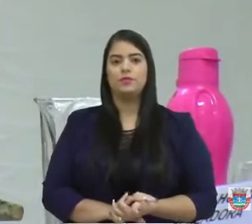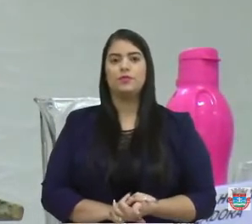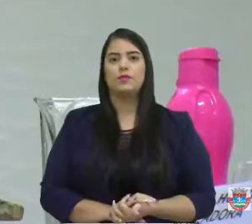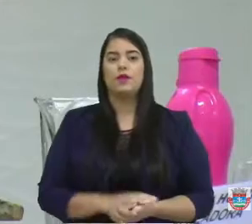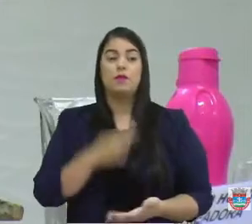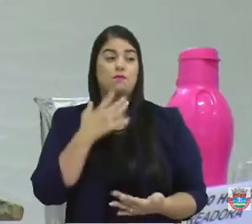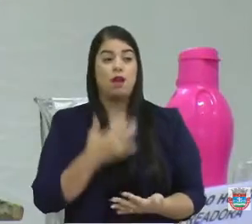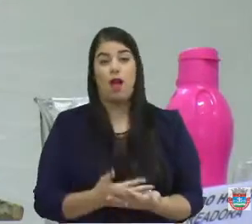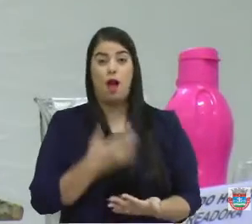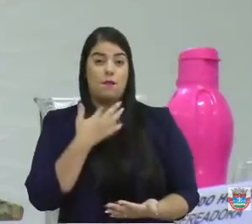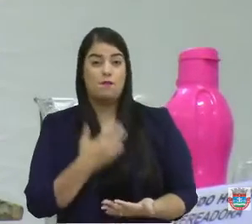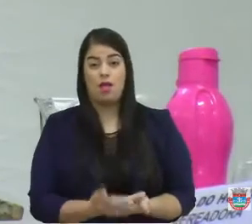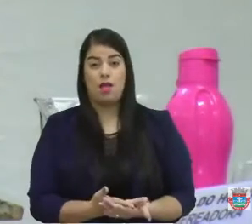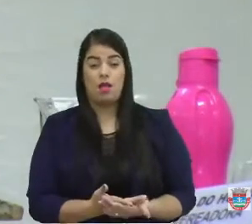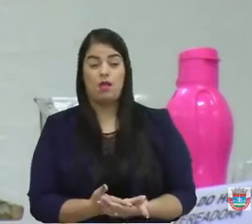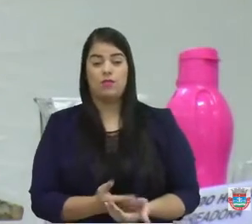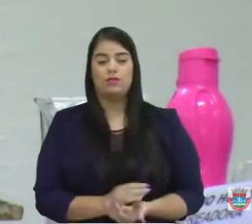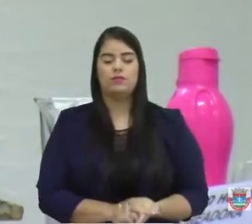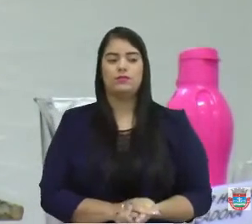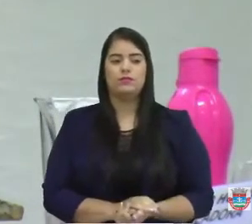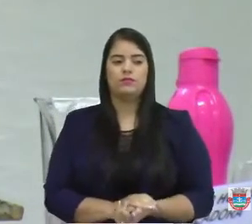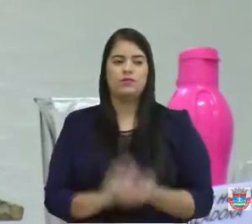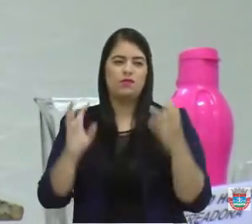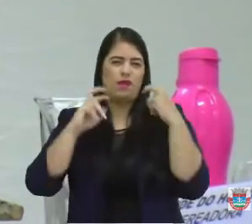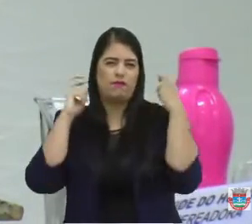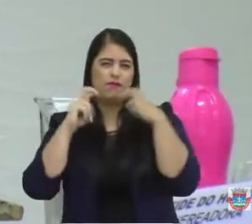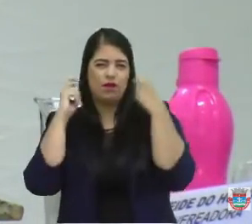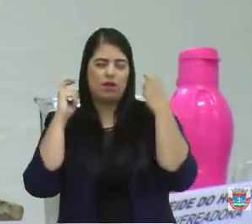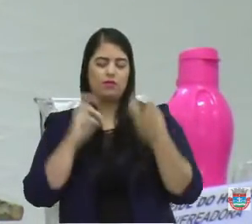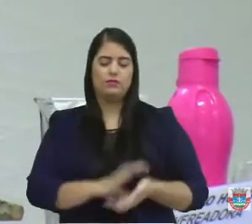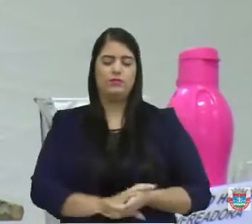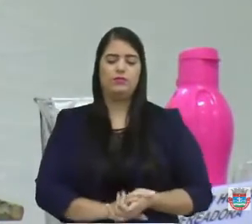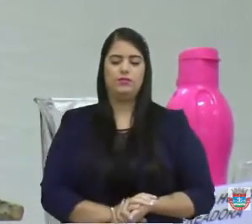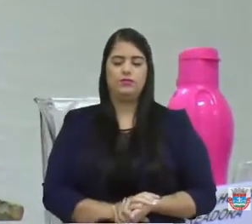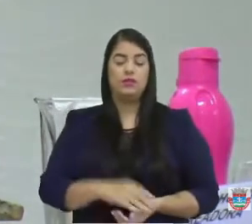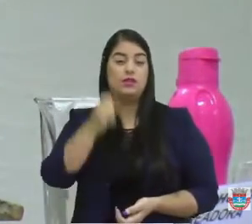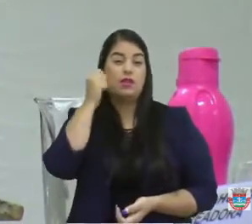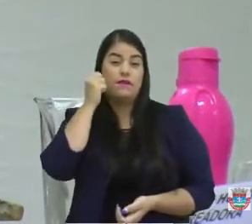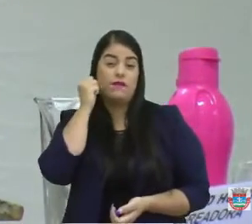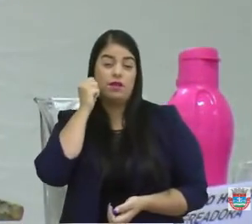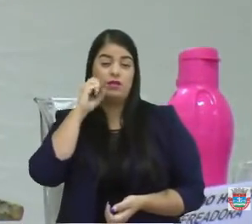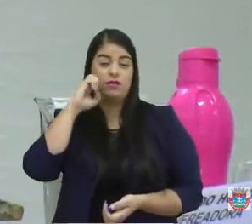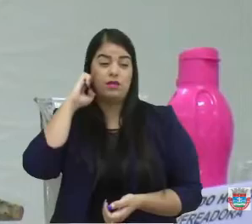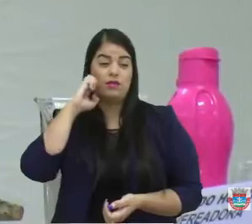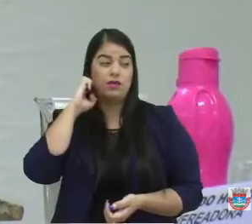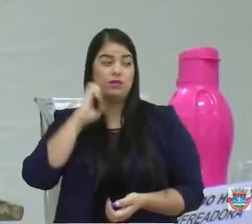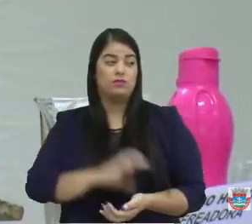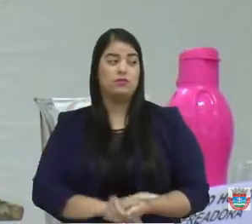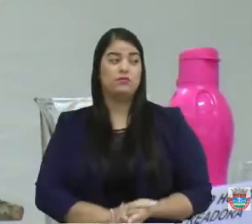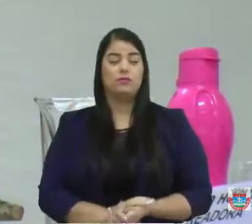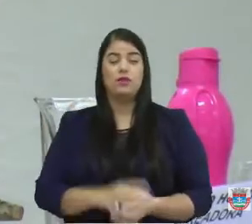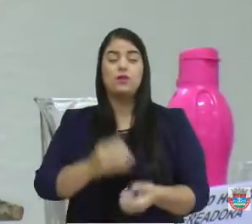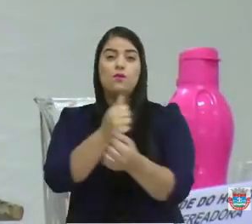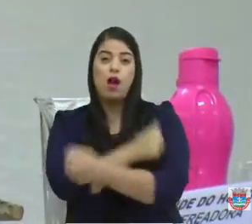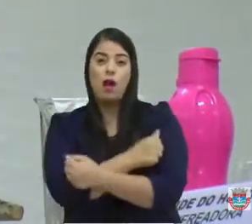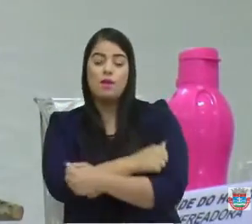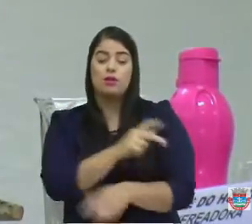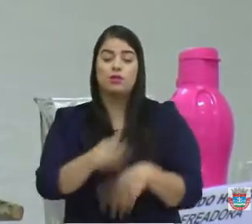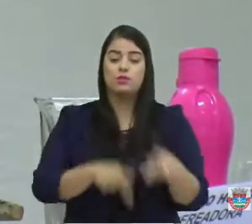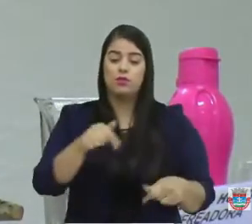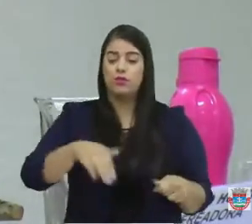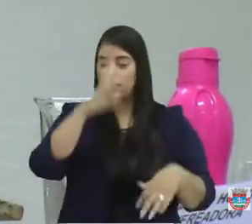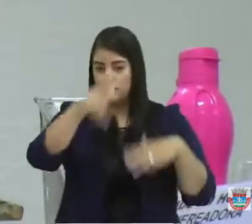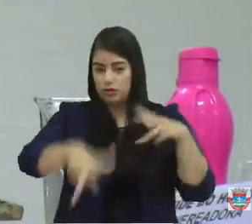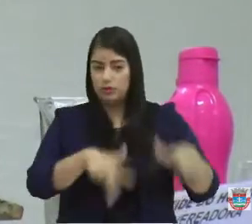Babão, puxa saco sem vergonha, safado sem qualidade. Vou mandar um abraço aqui pro povo São Betês em